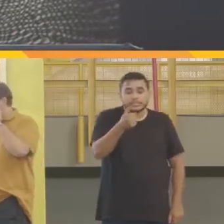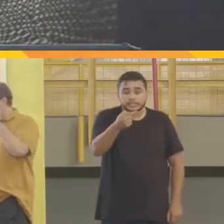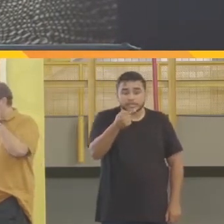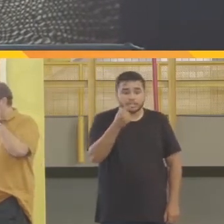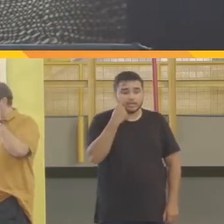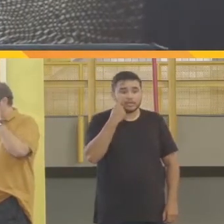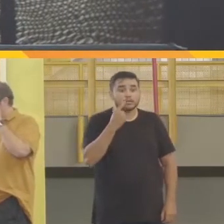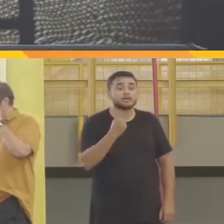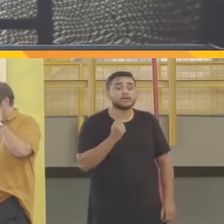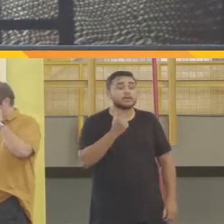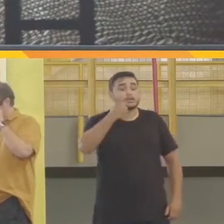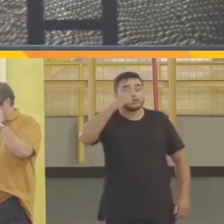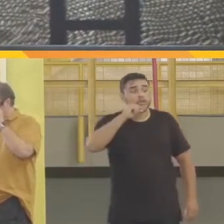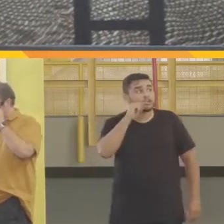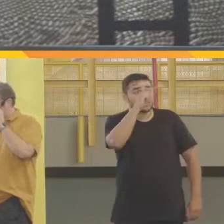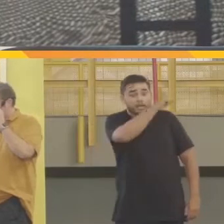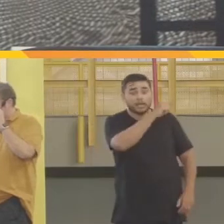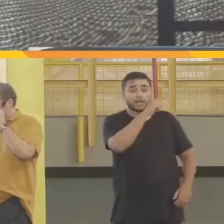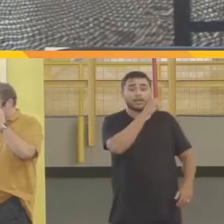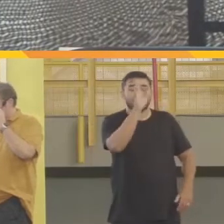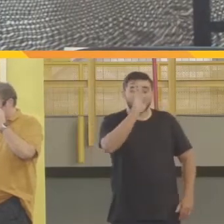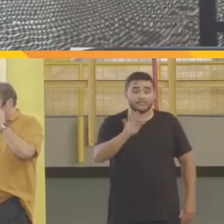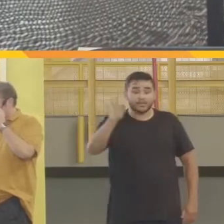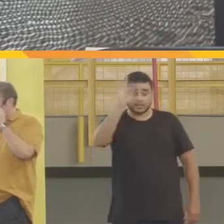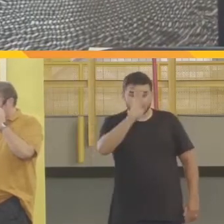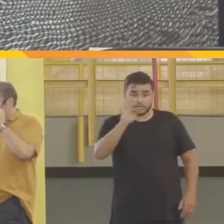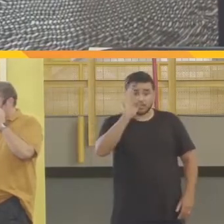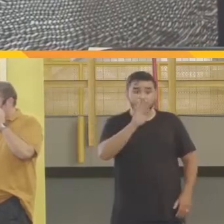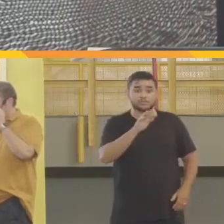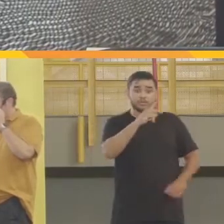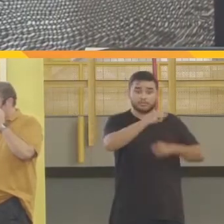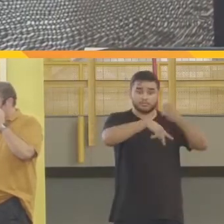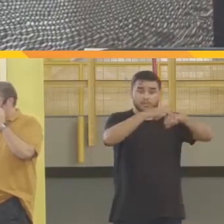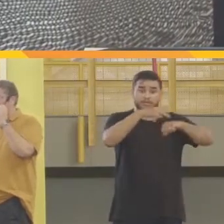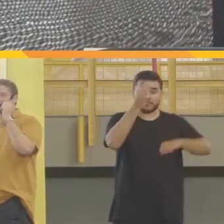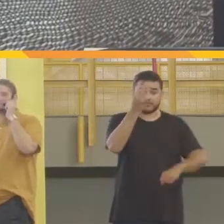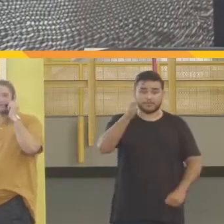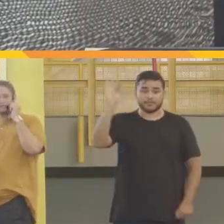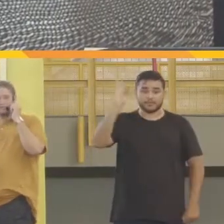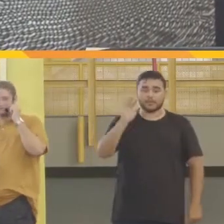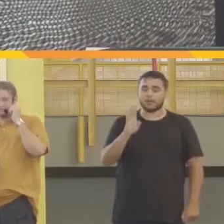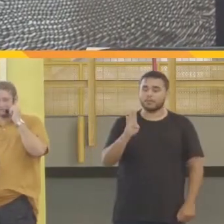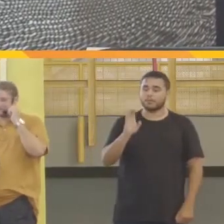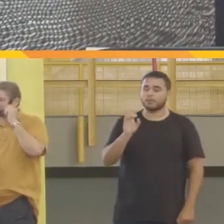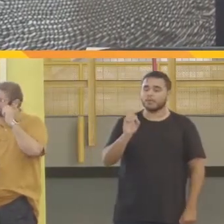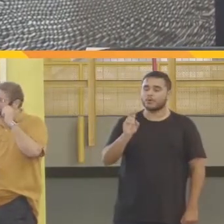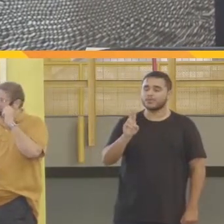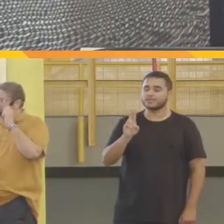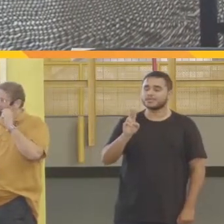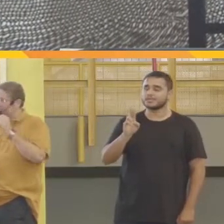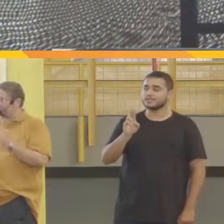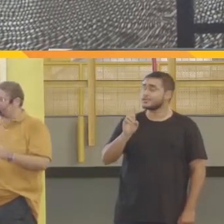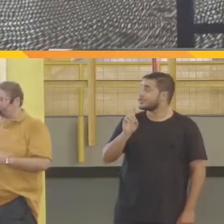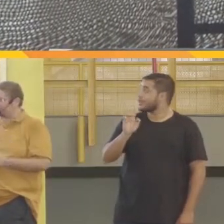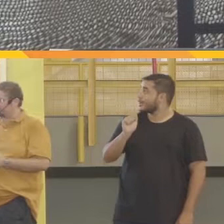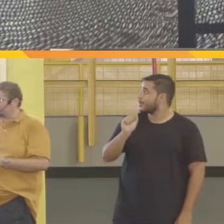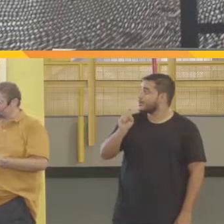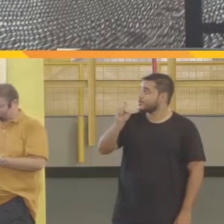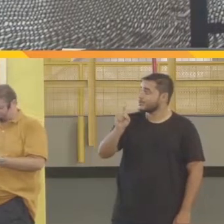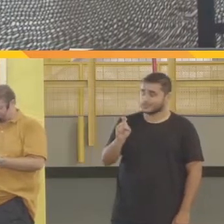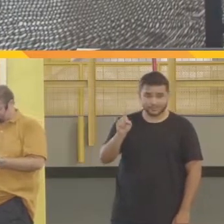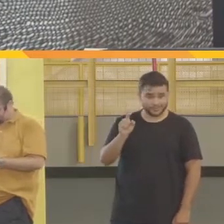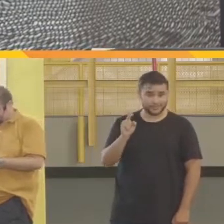foi a primeira universidade a reconhecer... Repita Bordeaux. Bordeaux. Meu Deus do céu. Que